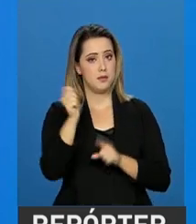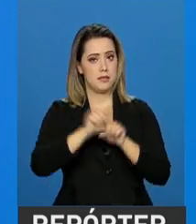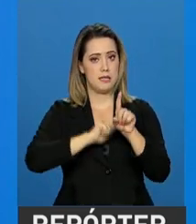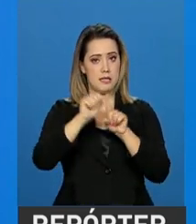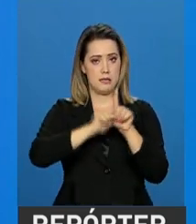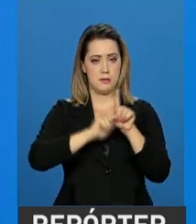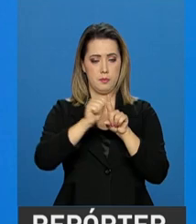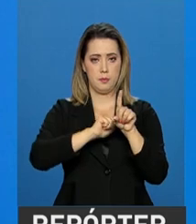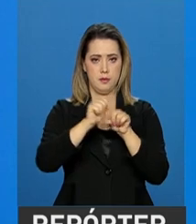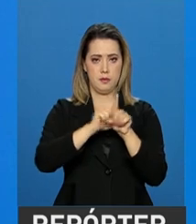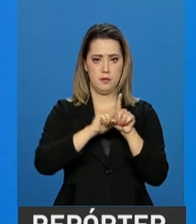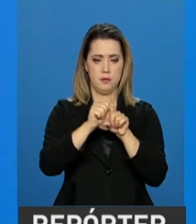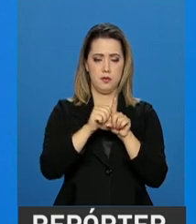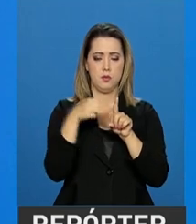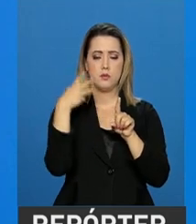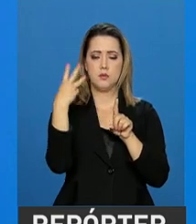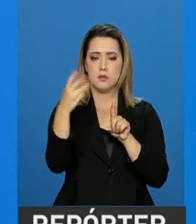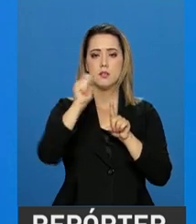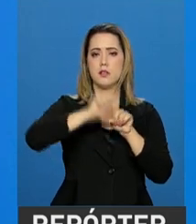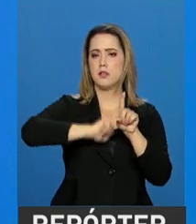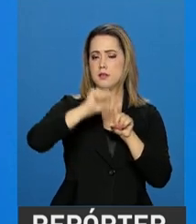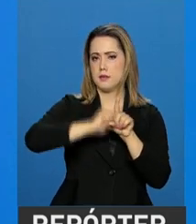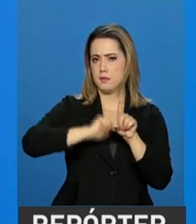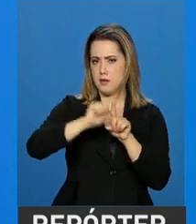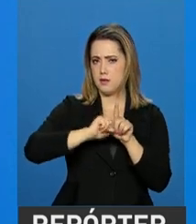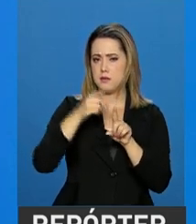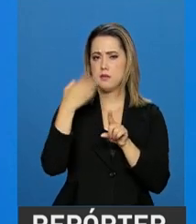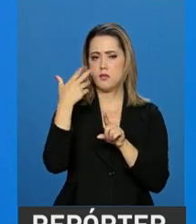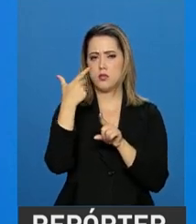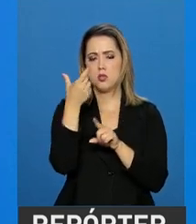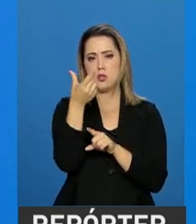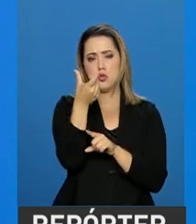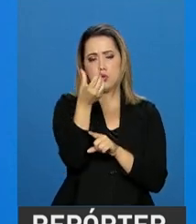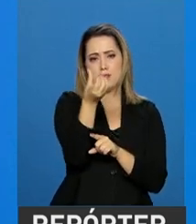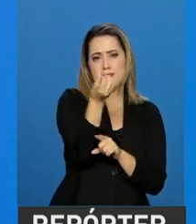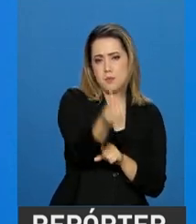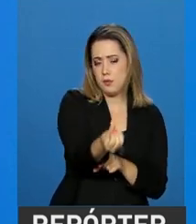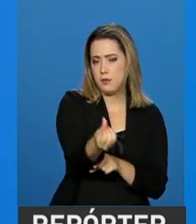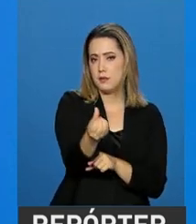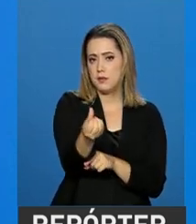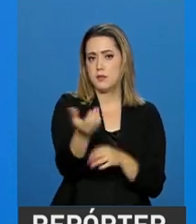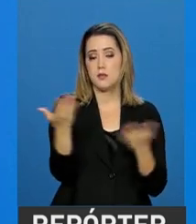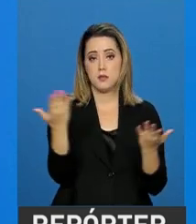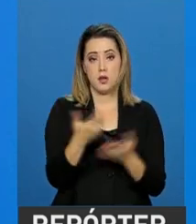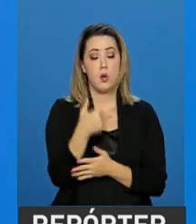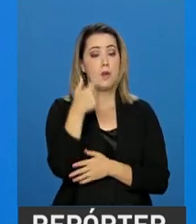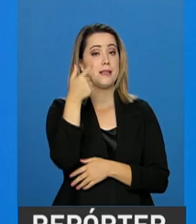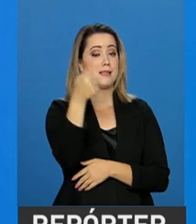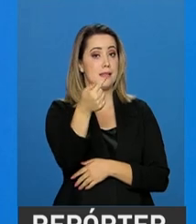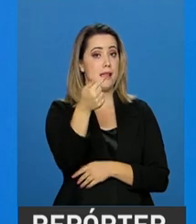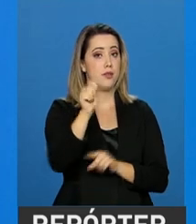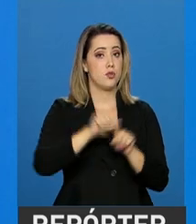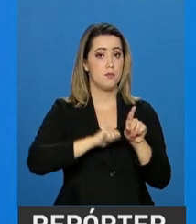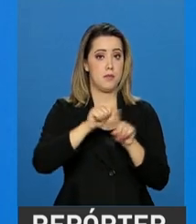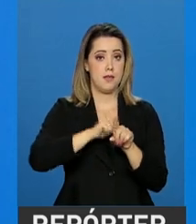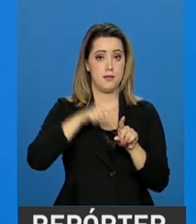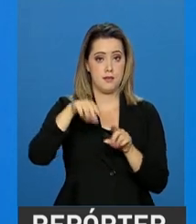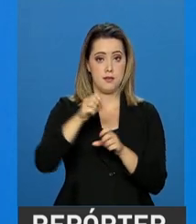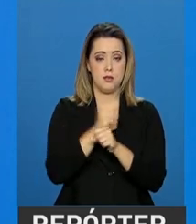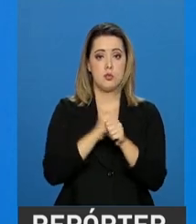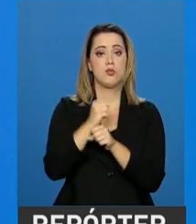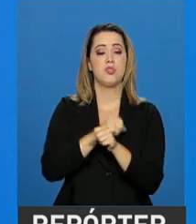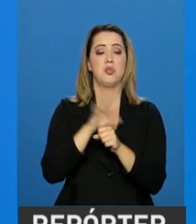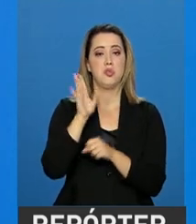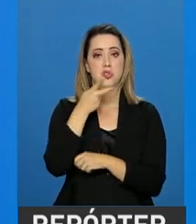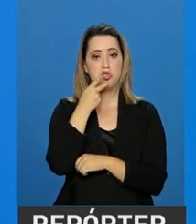600.000 postos de trabalho e agora nesses primeiros S meses de 2017 nós já